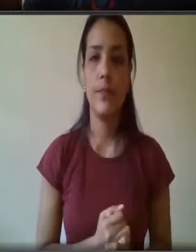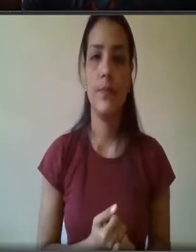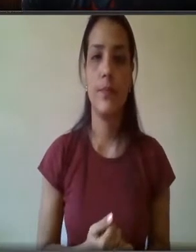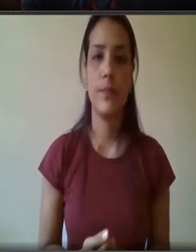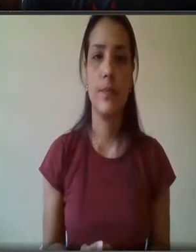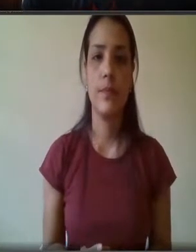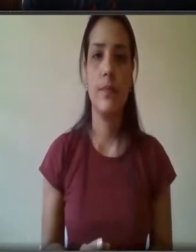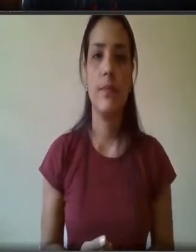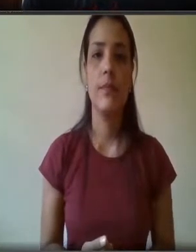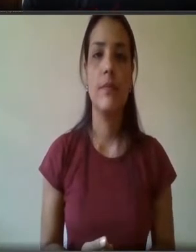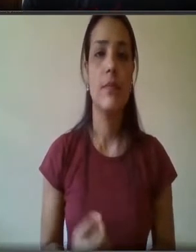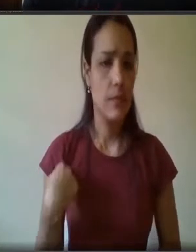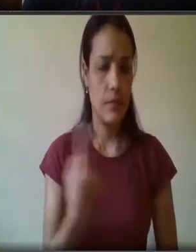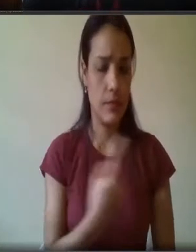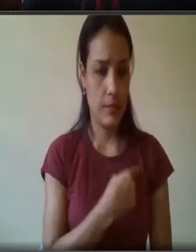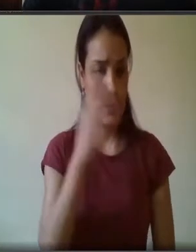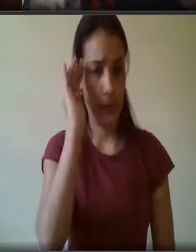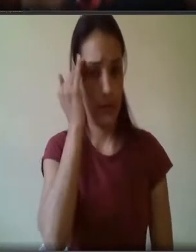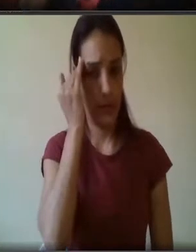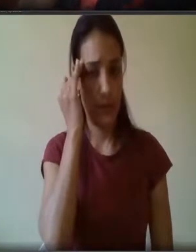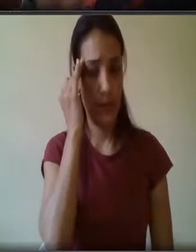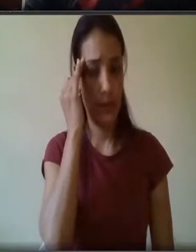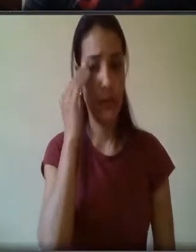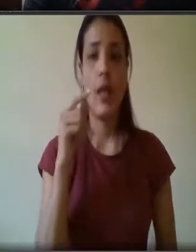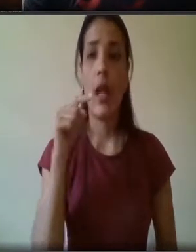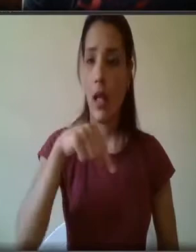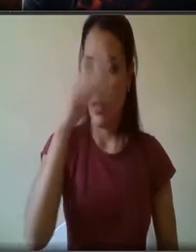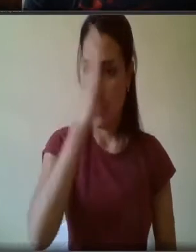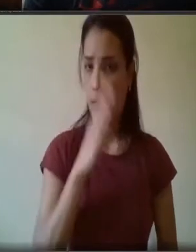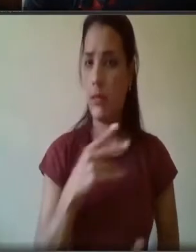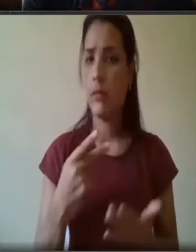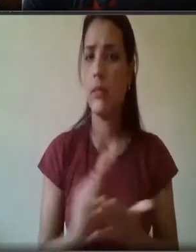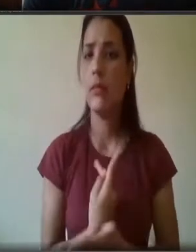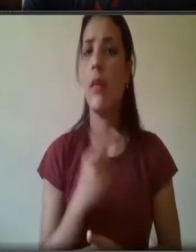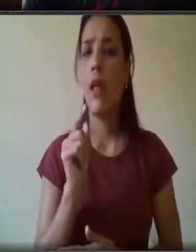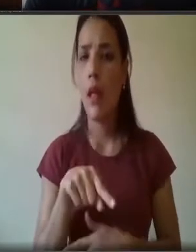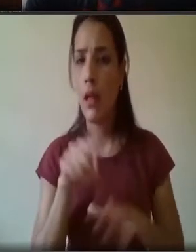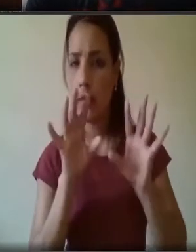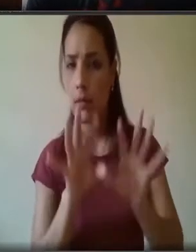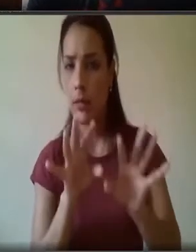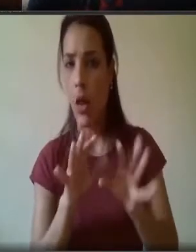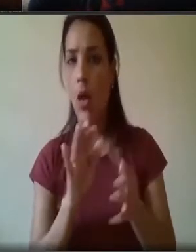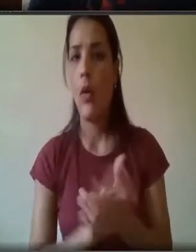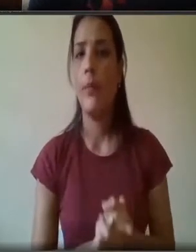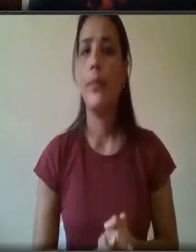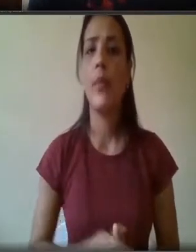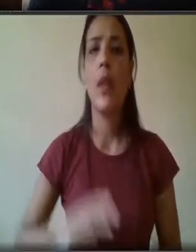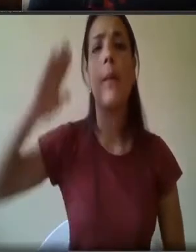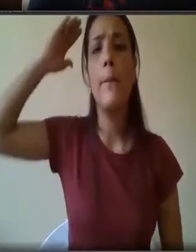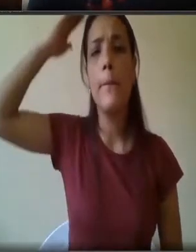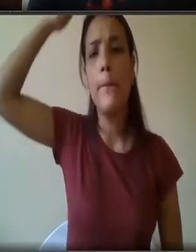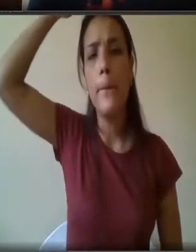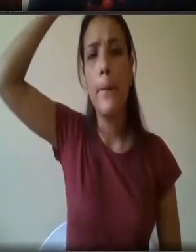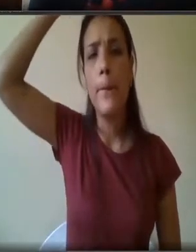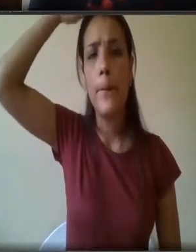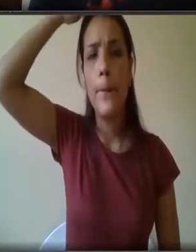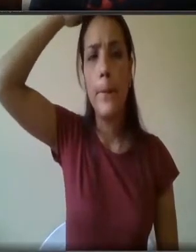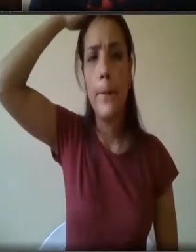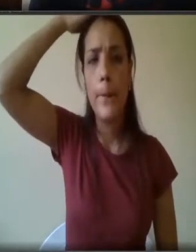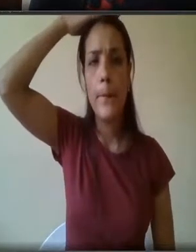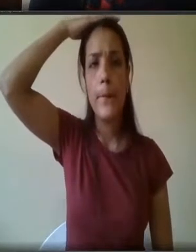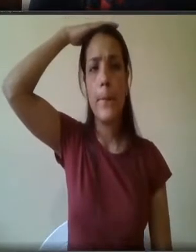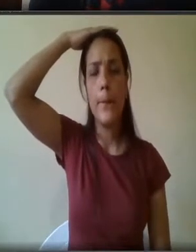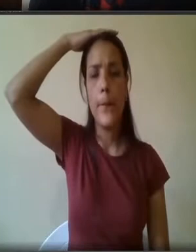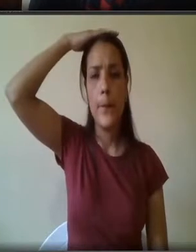entender, mas o que acontece aqui no Brasil é assim, ó. Vocês estão vendo aqui, ó, Paraná. Tá? Eu tenho um